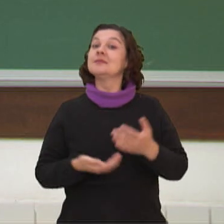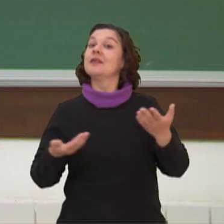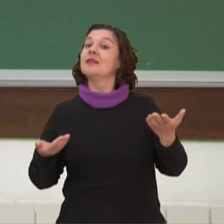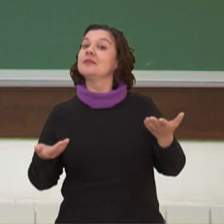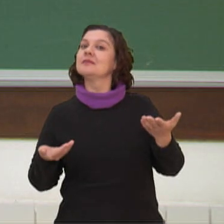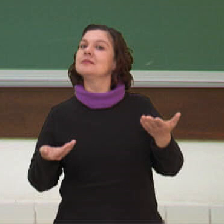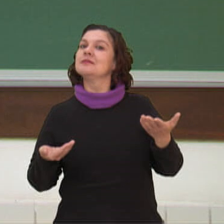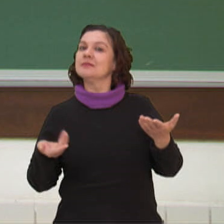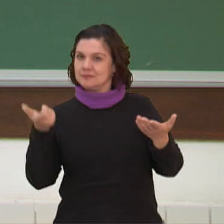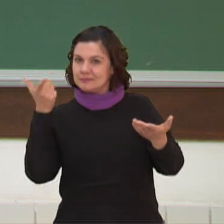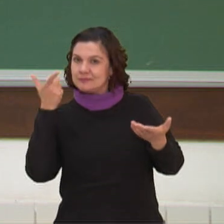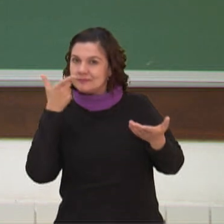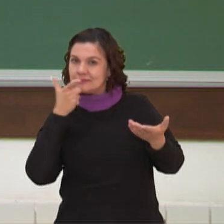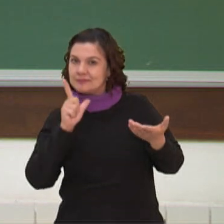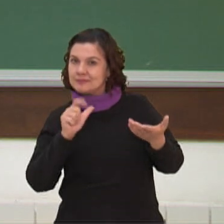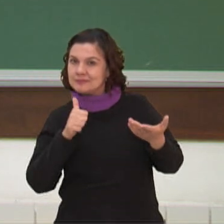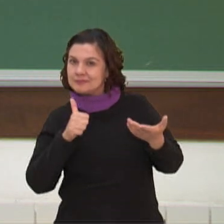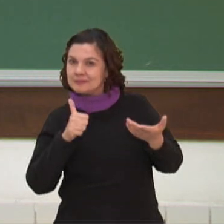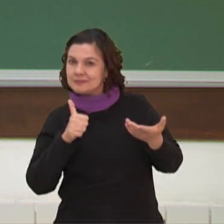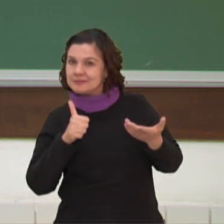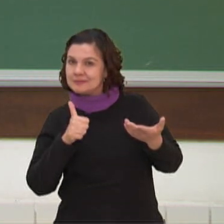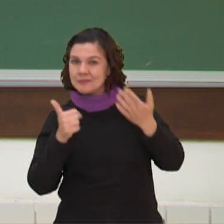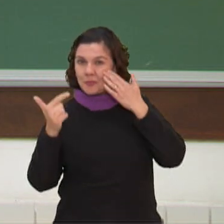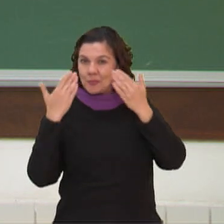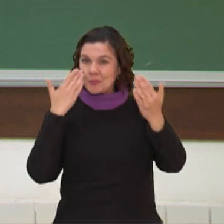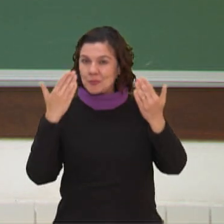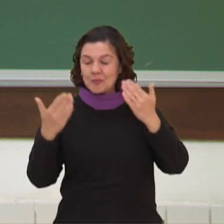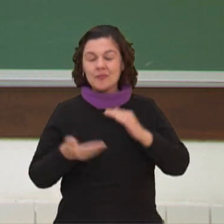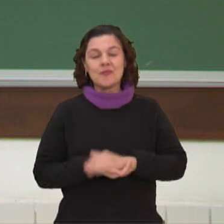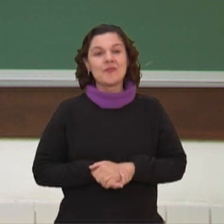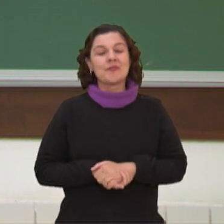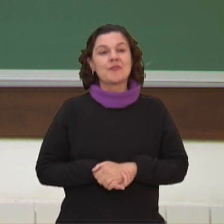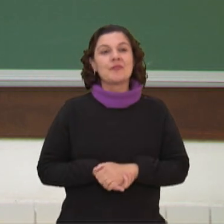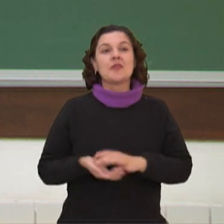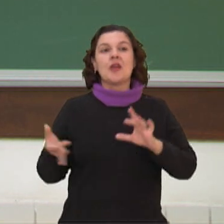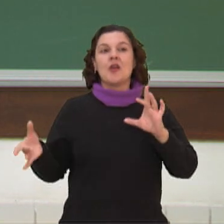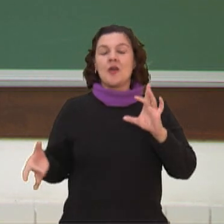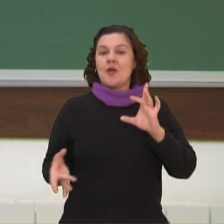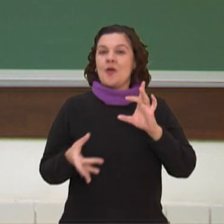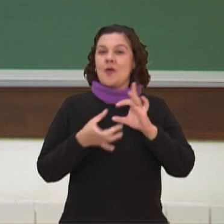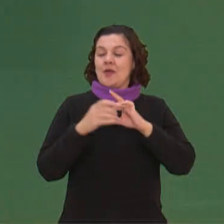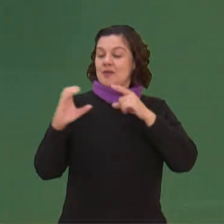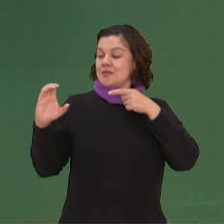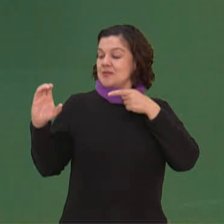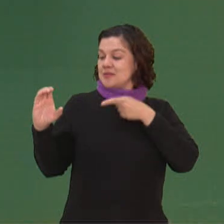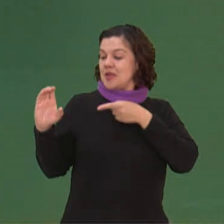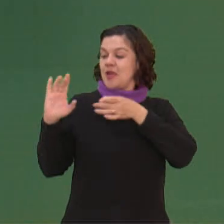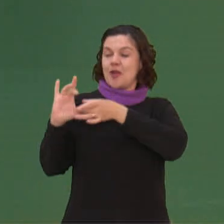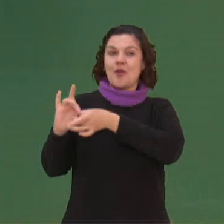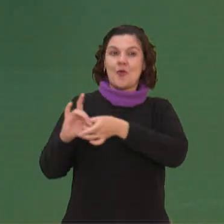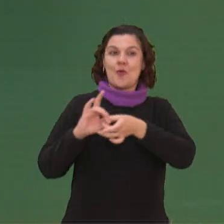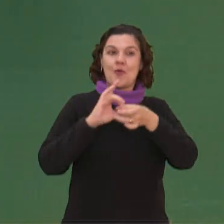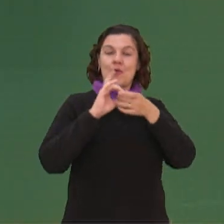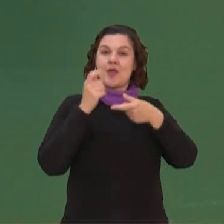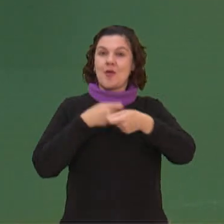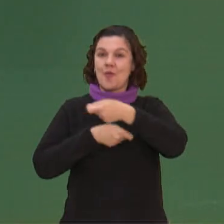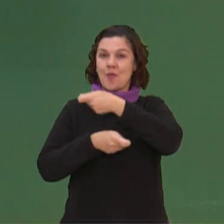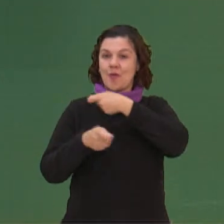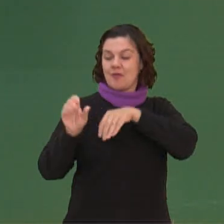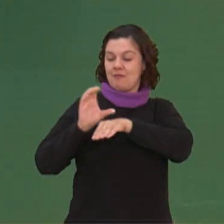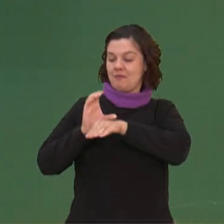E daí, acertou essa questão? Vamos lá, conferindo? União Econômica e